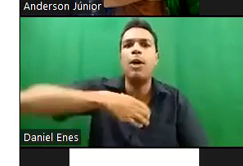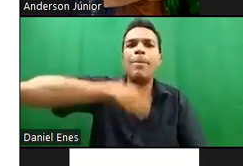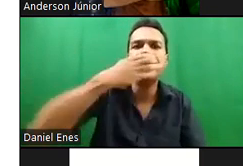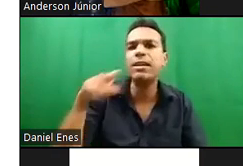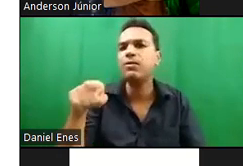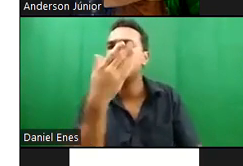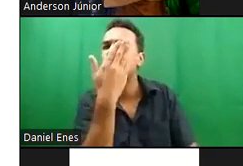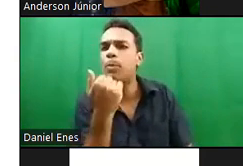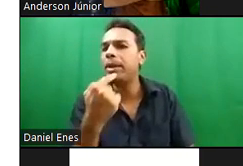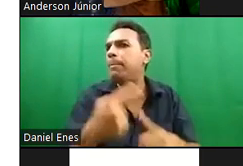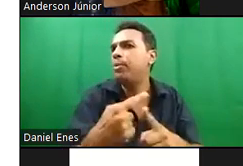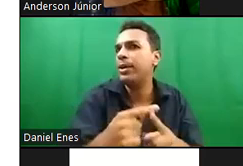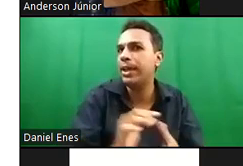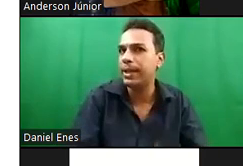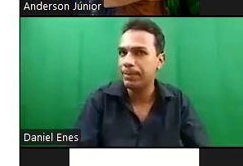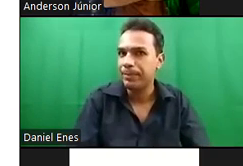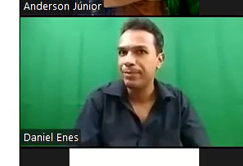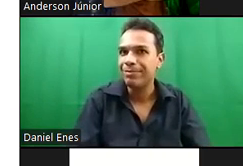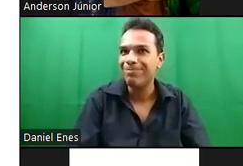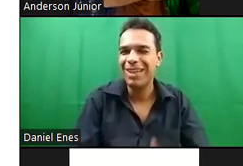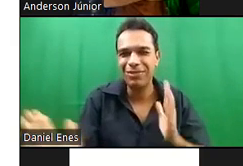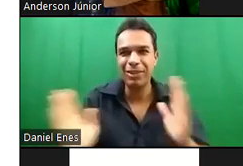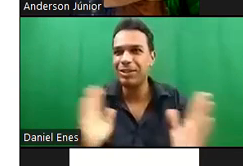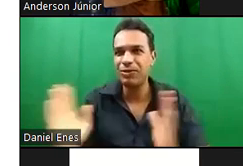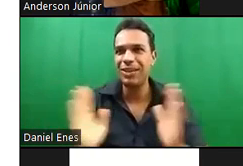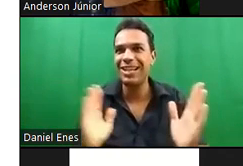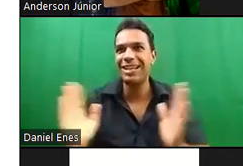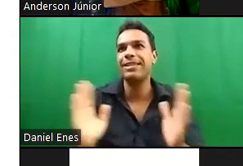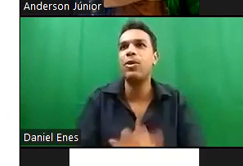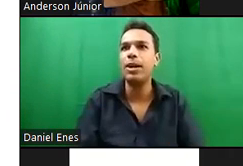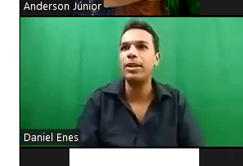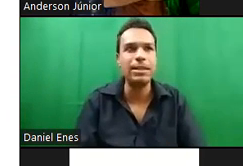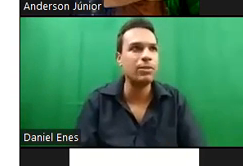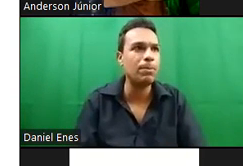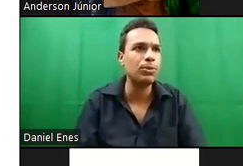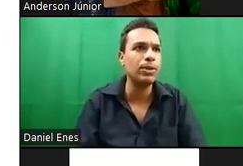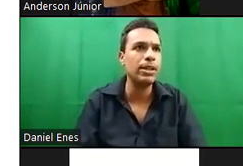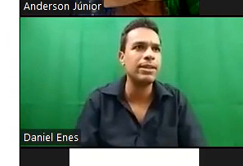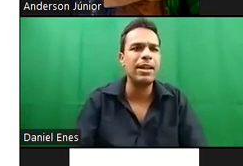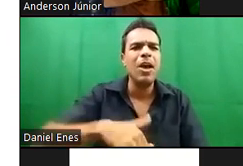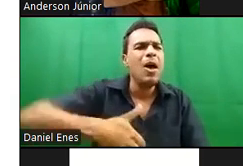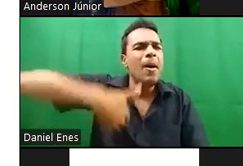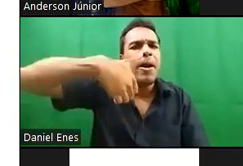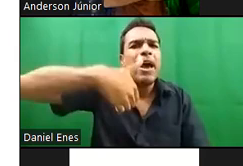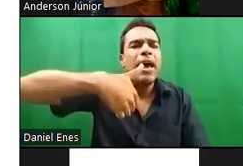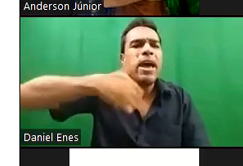final. Ó. Maçã, você comer. Por quê? Está vendo a diferença da ordem para a língua portuguesa?